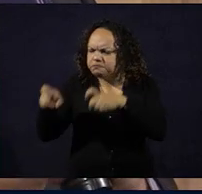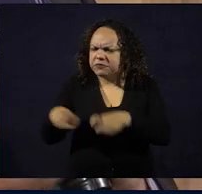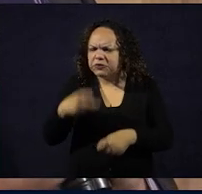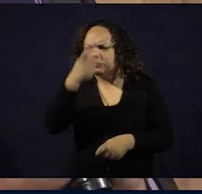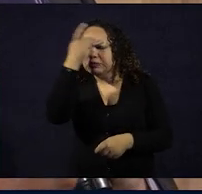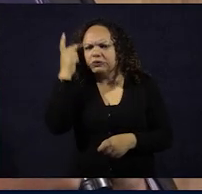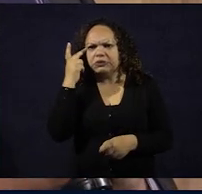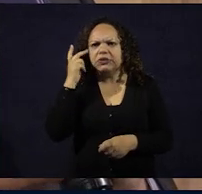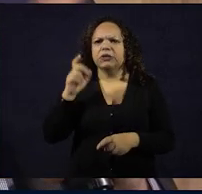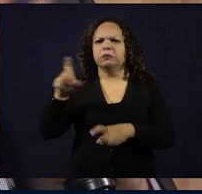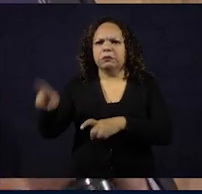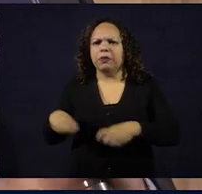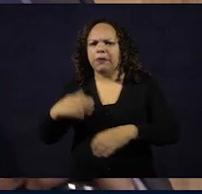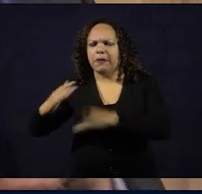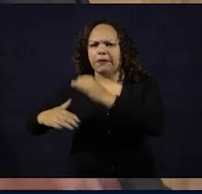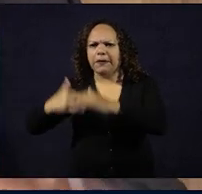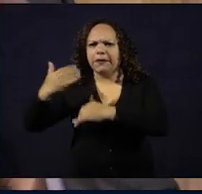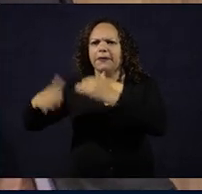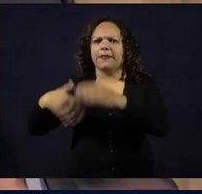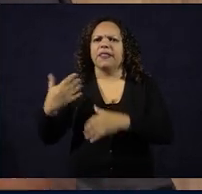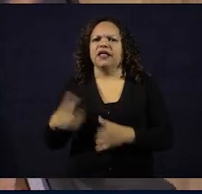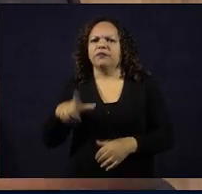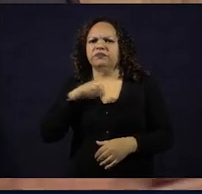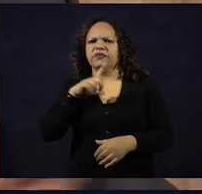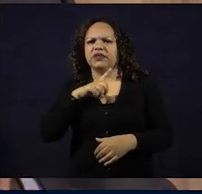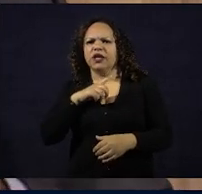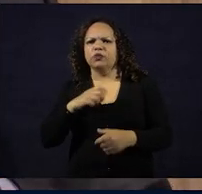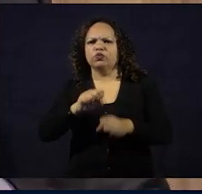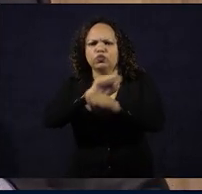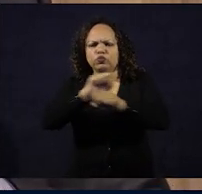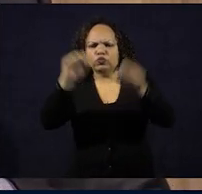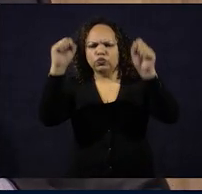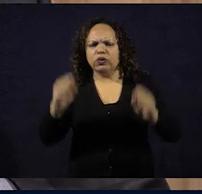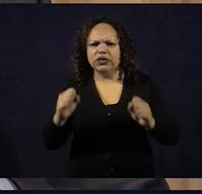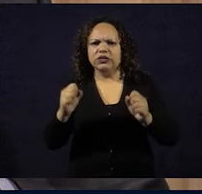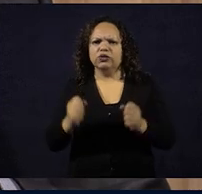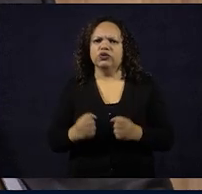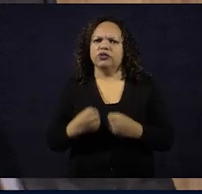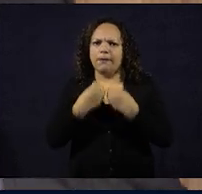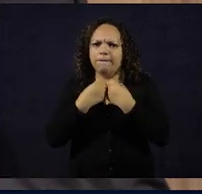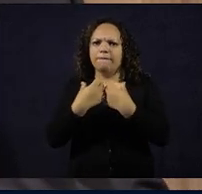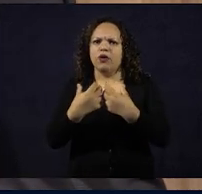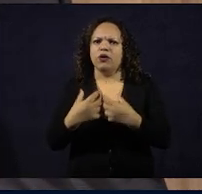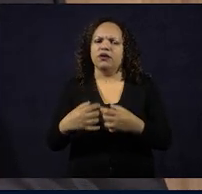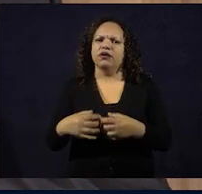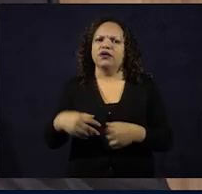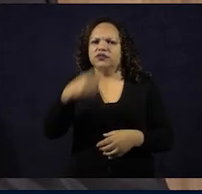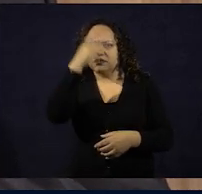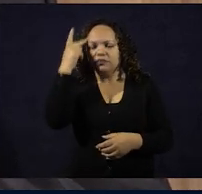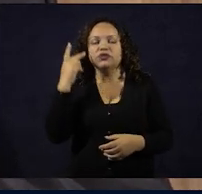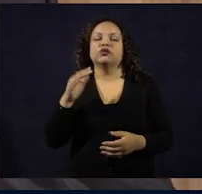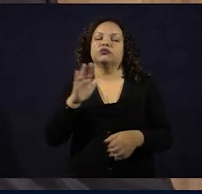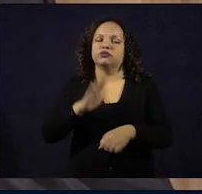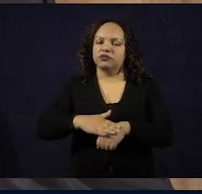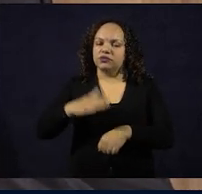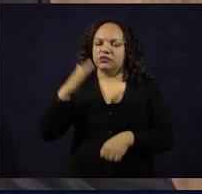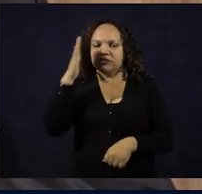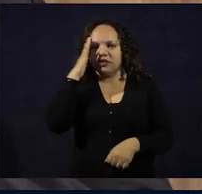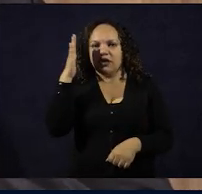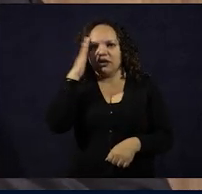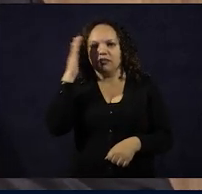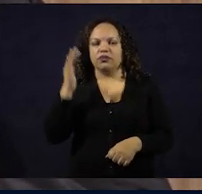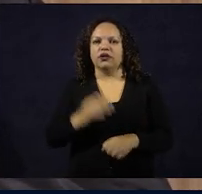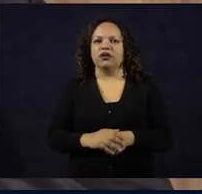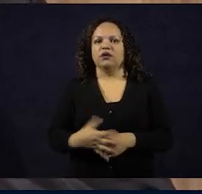e você tem ótimas indústrias ótimas empresas no setor e as pessoas sabem disso então